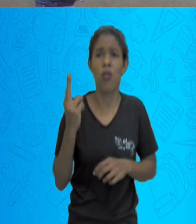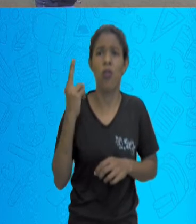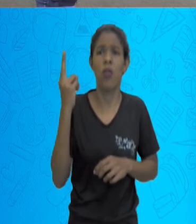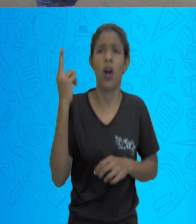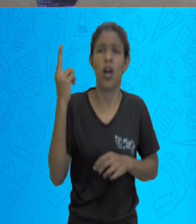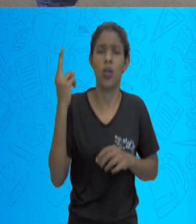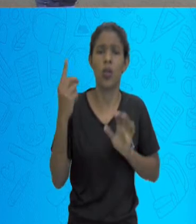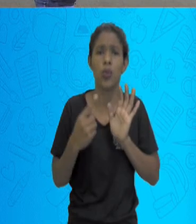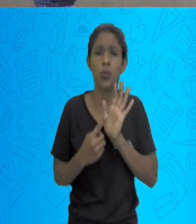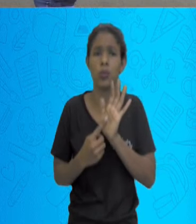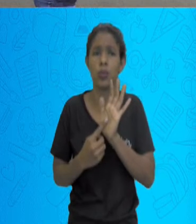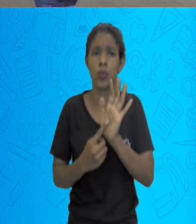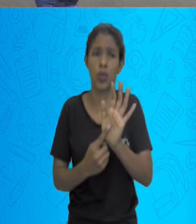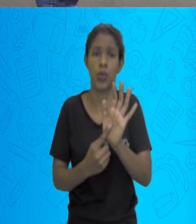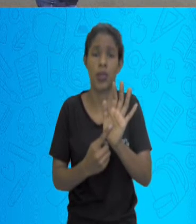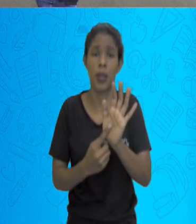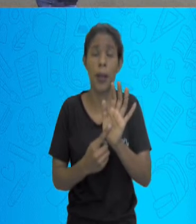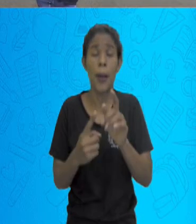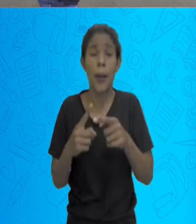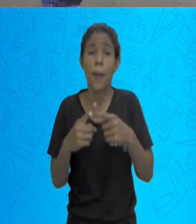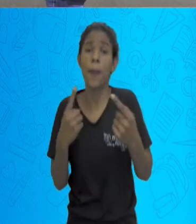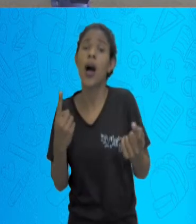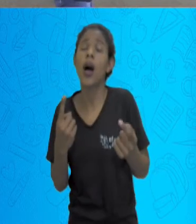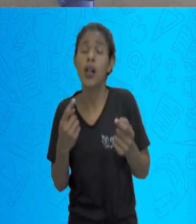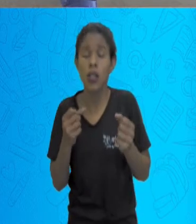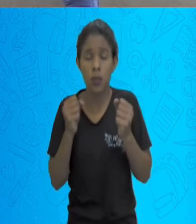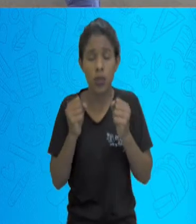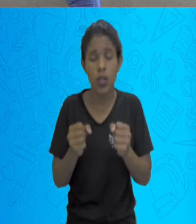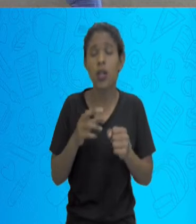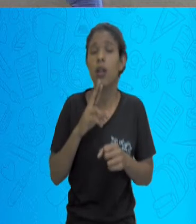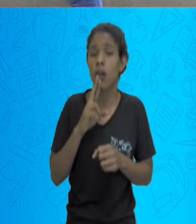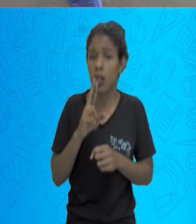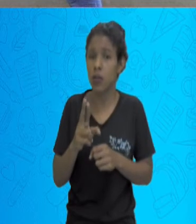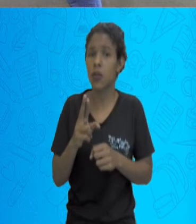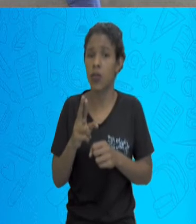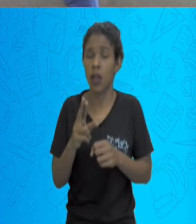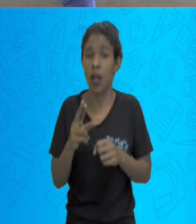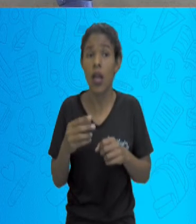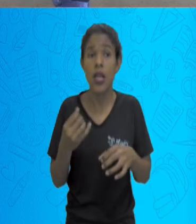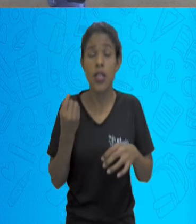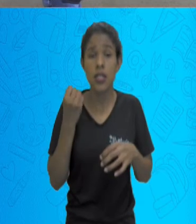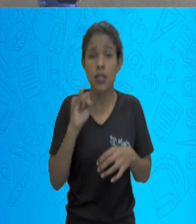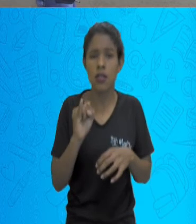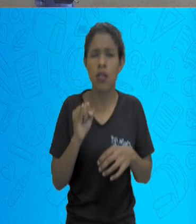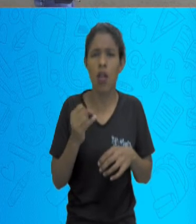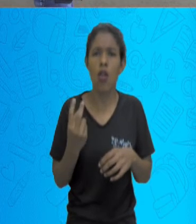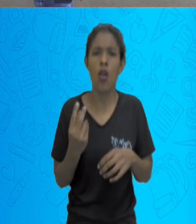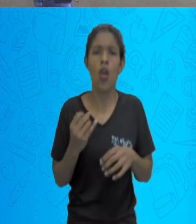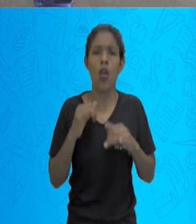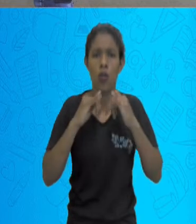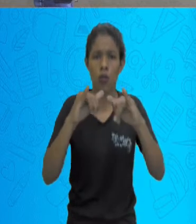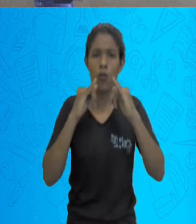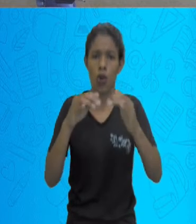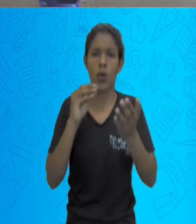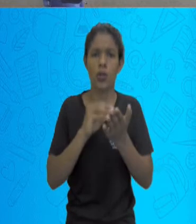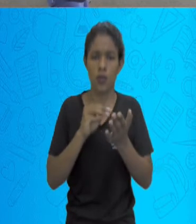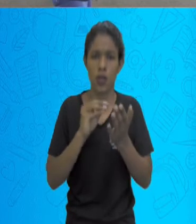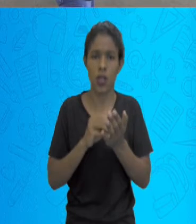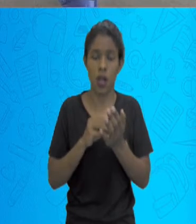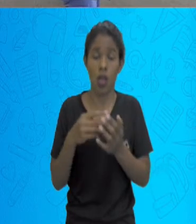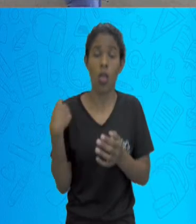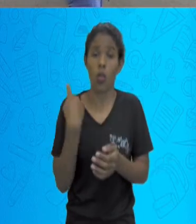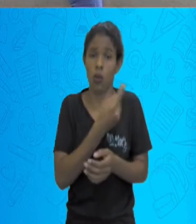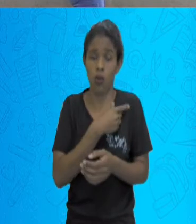cada ponto do gráfico, poderíamos responder as duas últimas questões apenas observando a localização aproximada